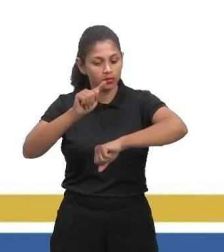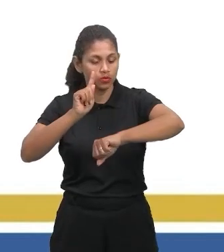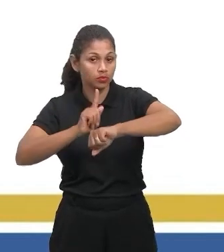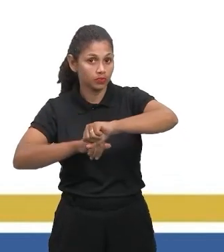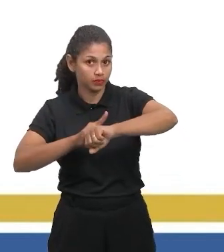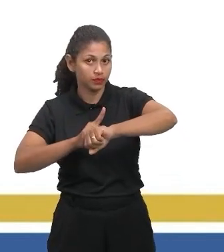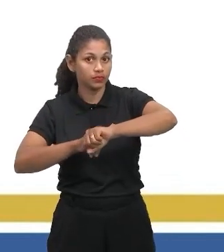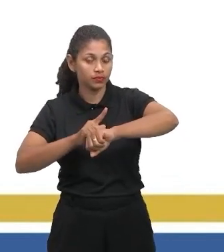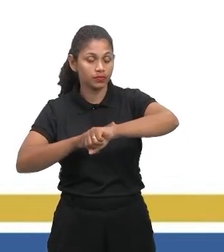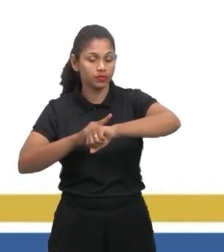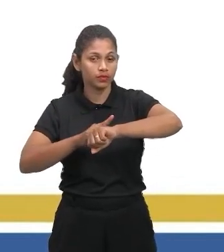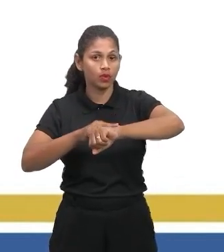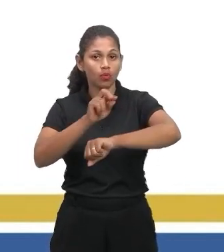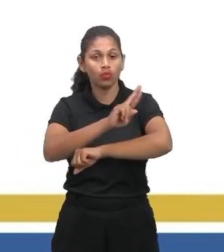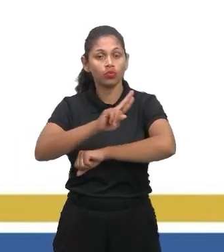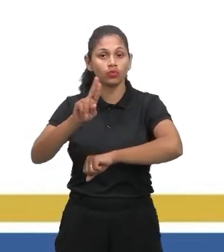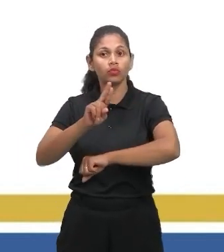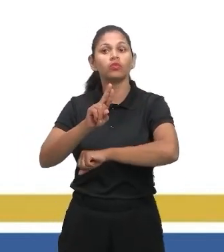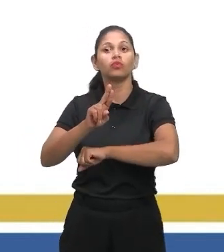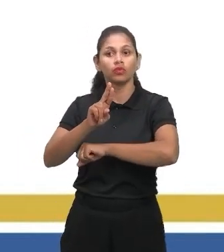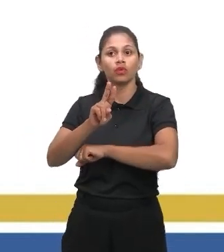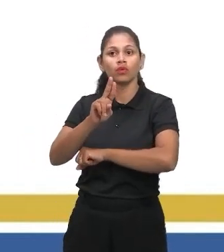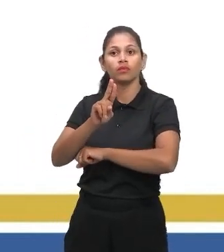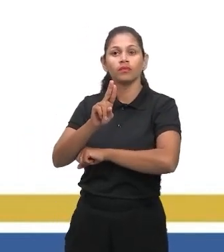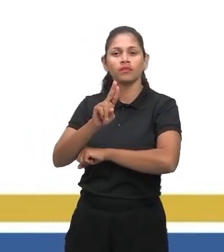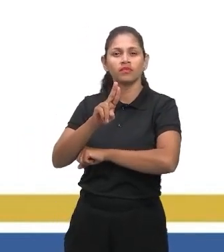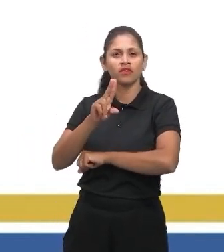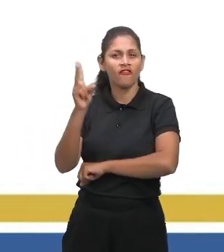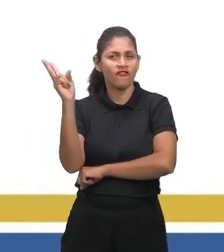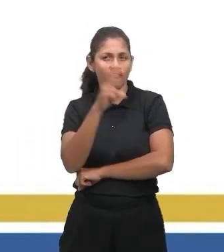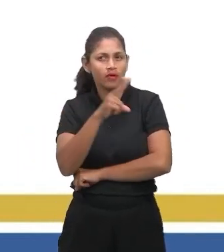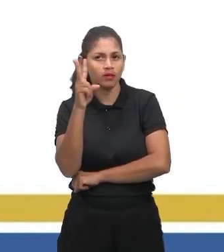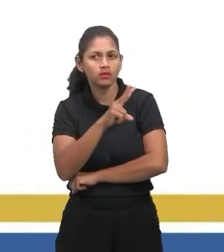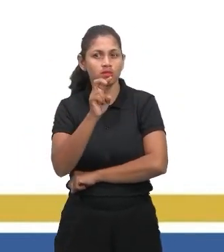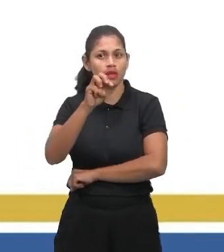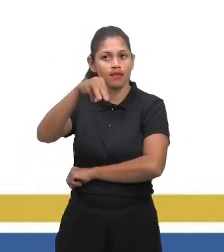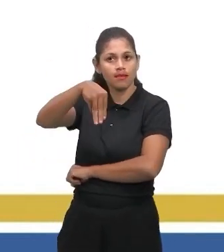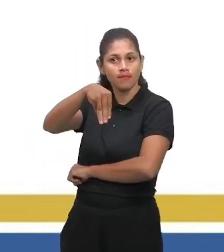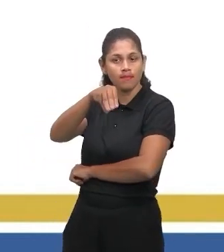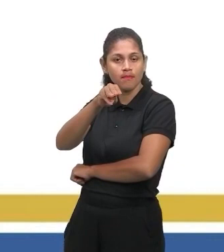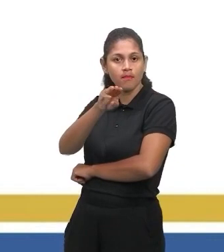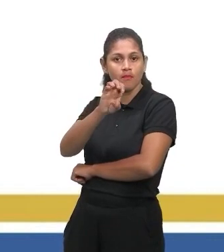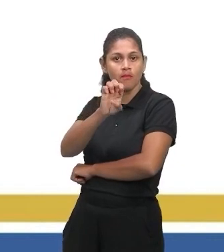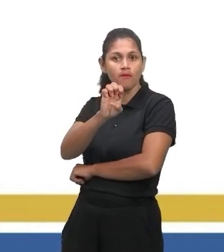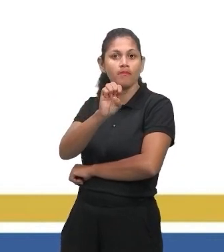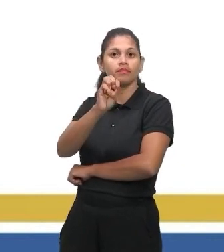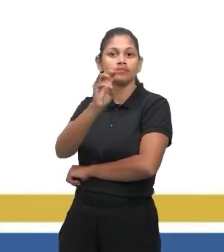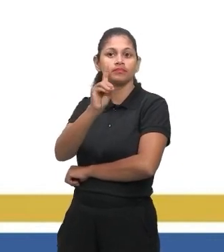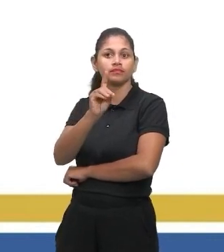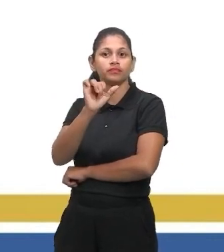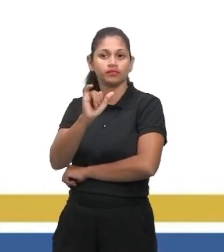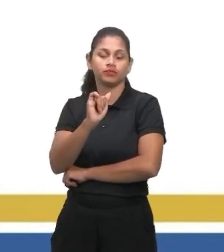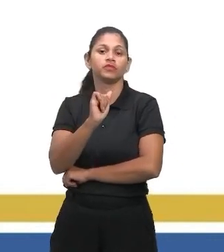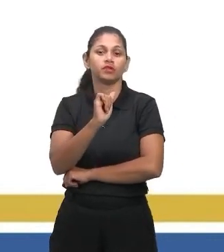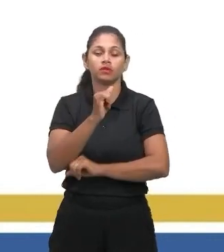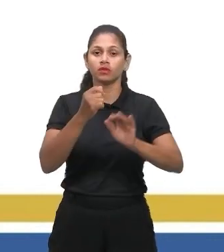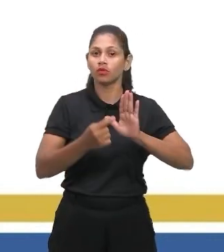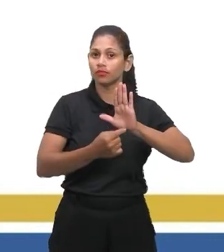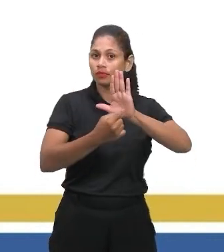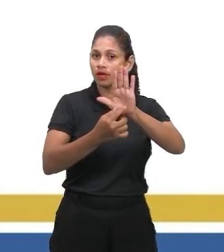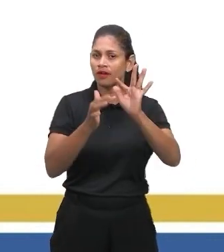aí de velocidade escalar média. A gente representa geralmente na física por essa equação. Vm